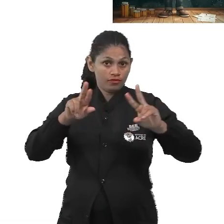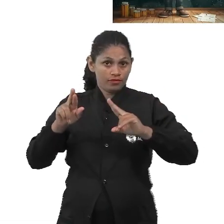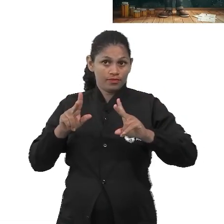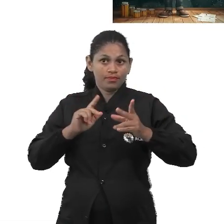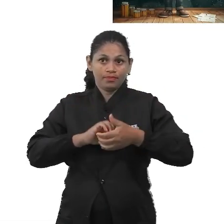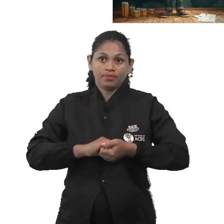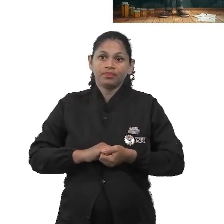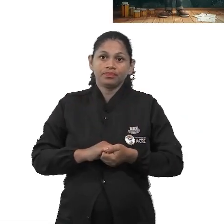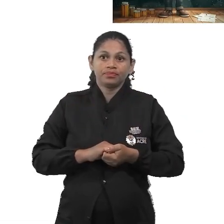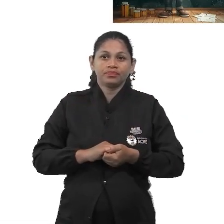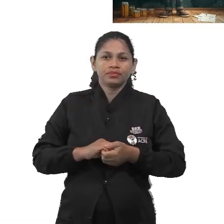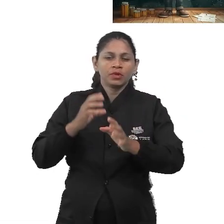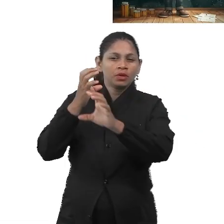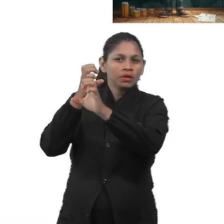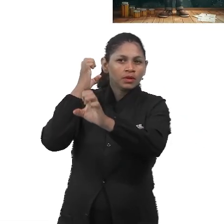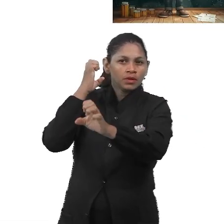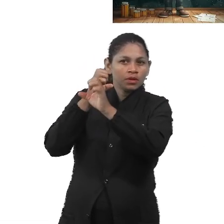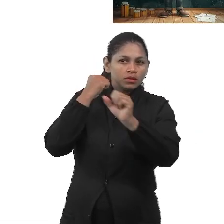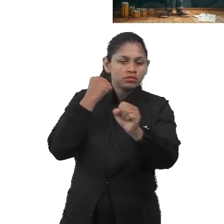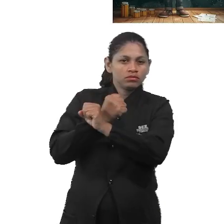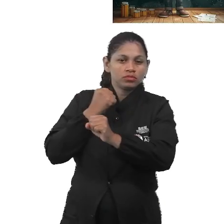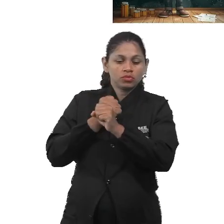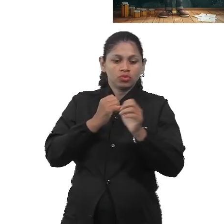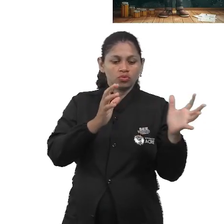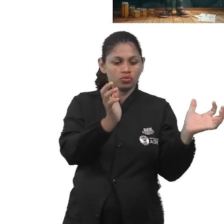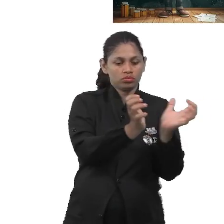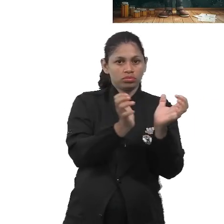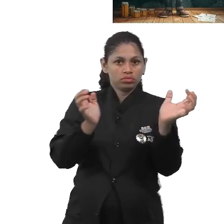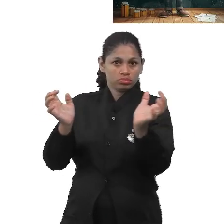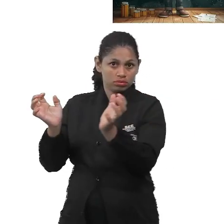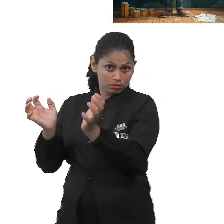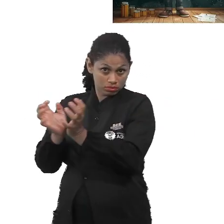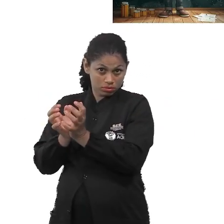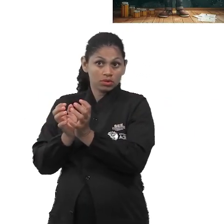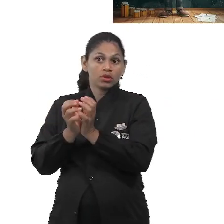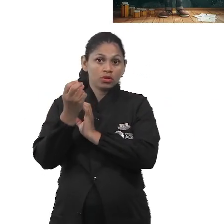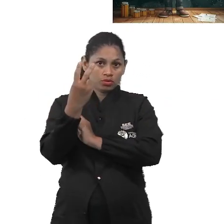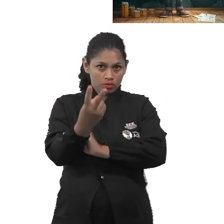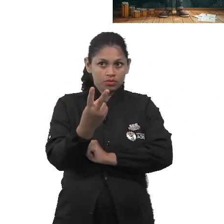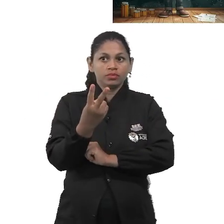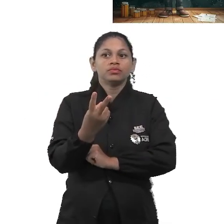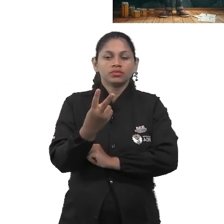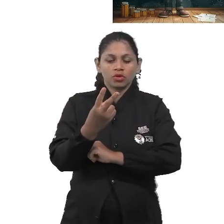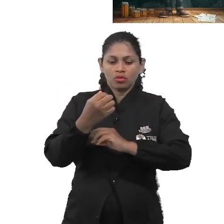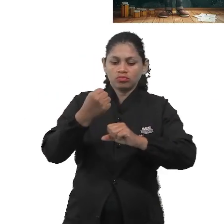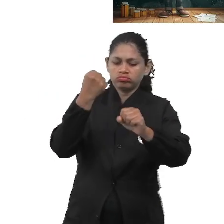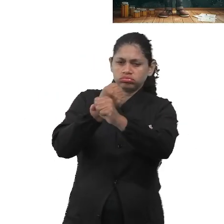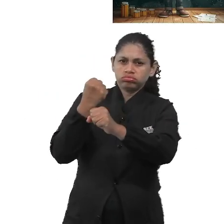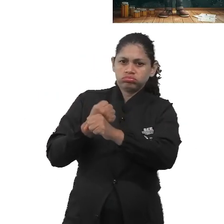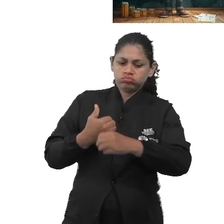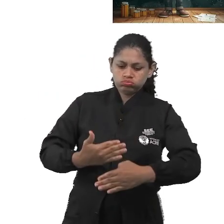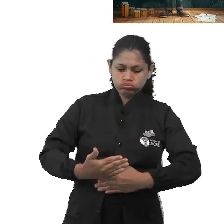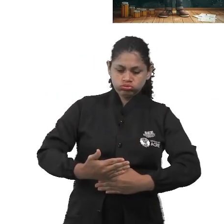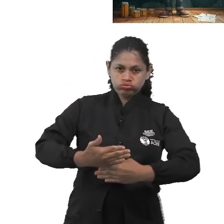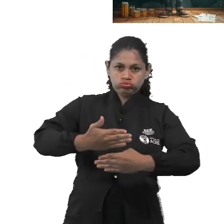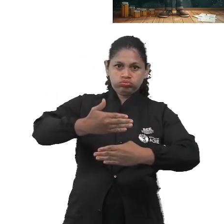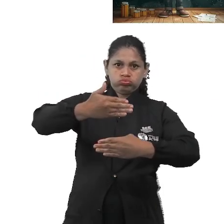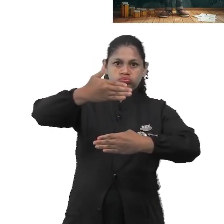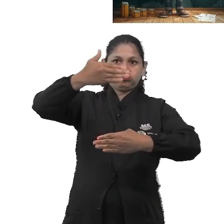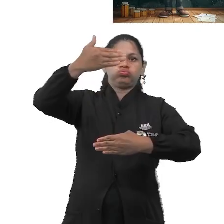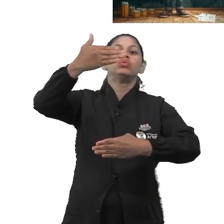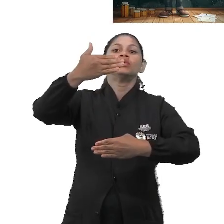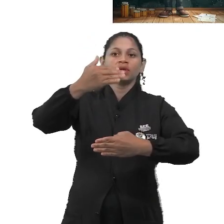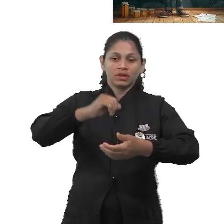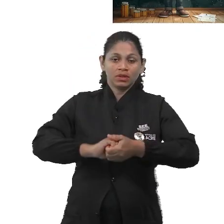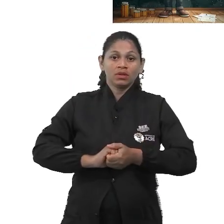Um engenheiro civil organizou 2 equipes, no caso a equipe 1 e a equipe 2, para a construção de um muro bastante extenso. Todos os pedreiros de ambas as